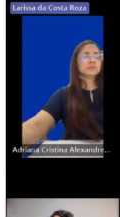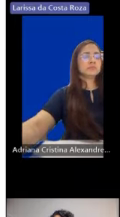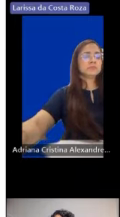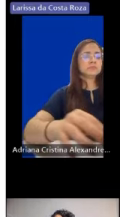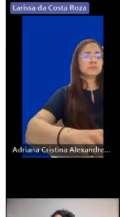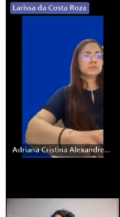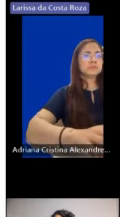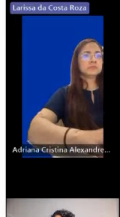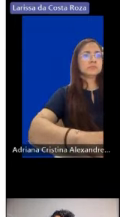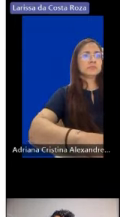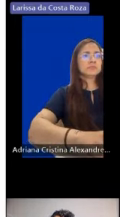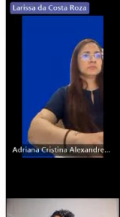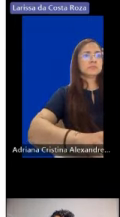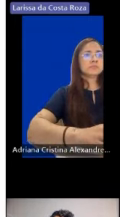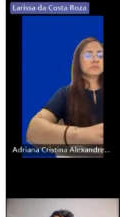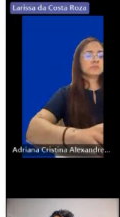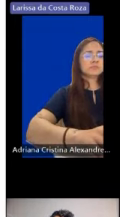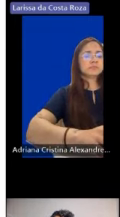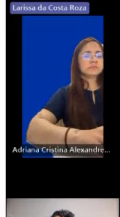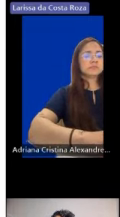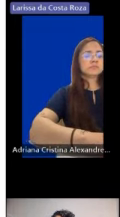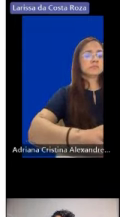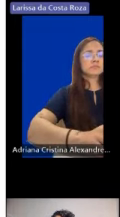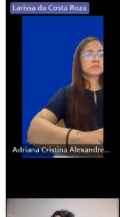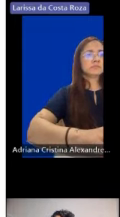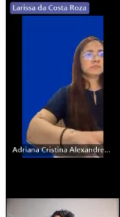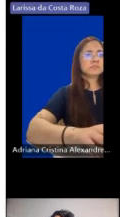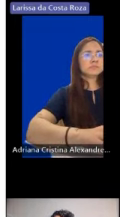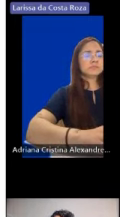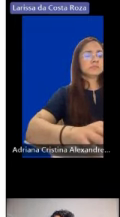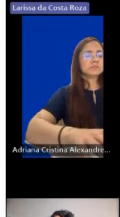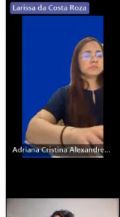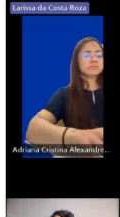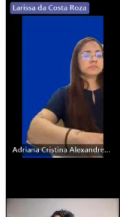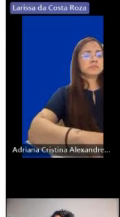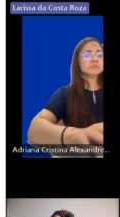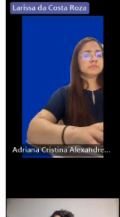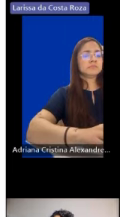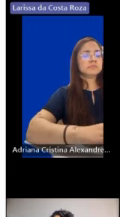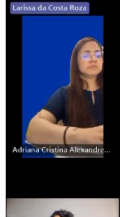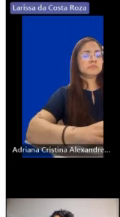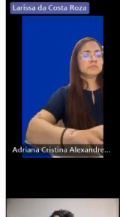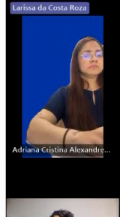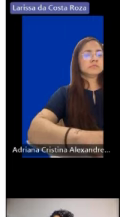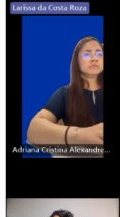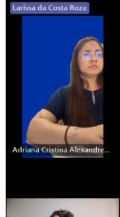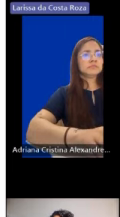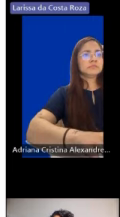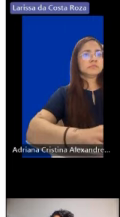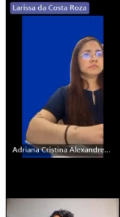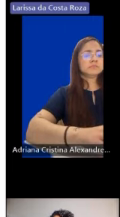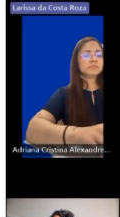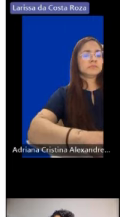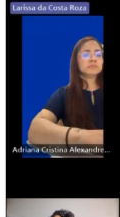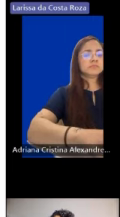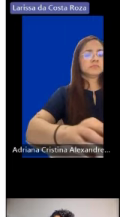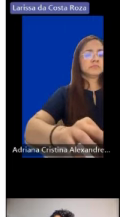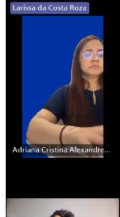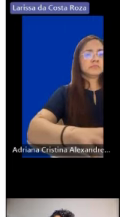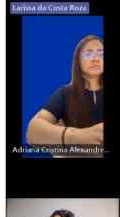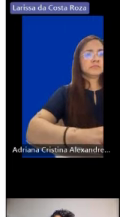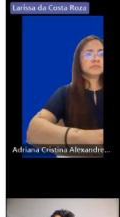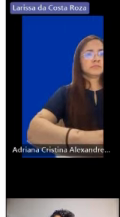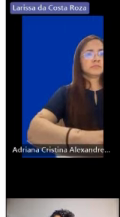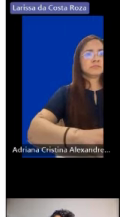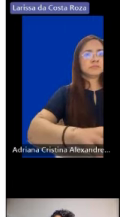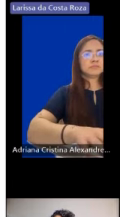a quantidade que eu tenho, lotes, validades, data da conferência, né, que a gente vai registrar, a assinatura do farmacêutico e da enfermeira com carinho, tá? E